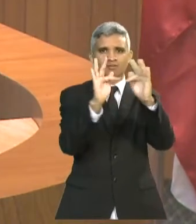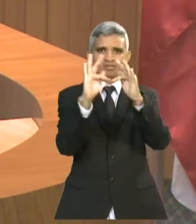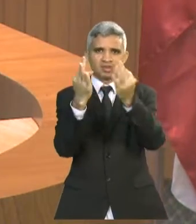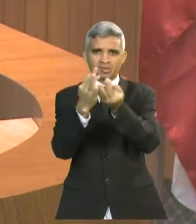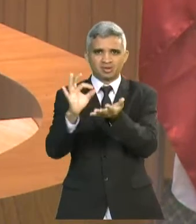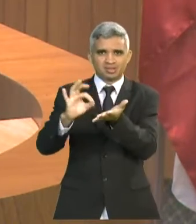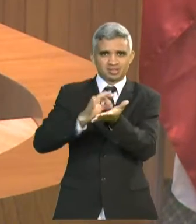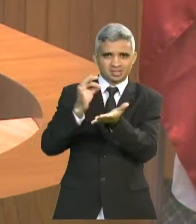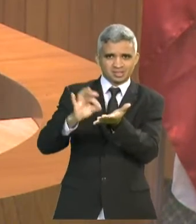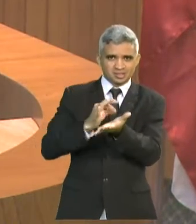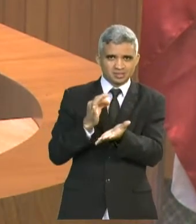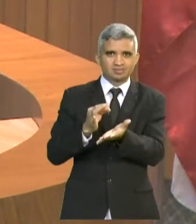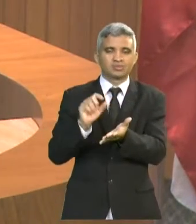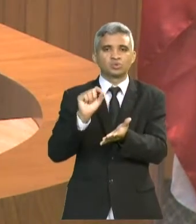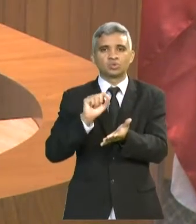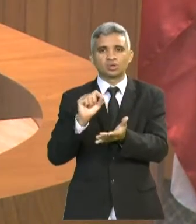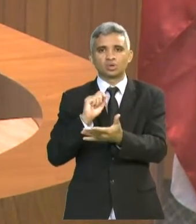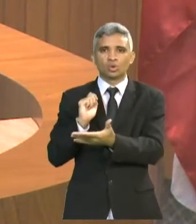de eletrodomésticos.